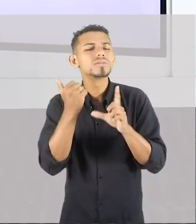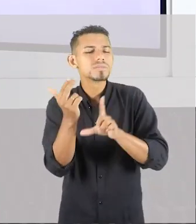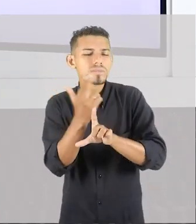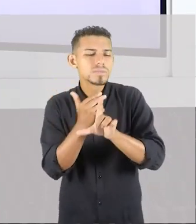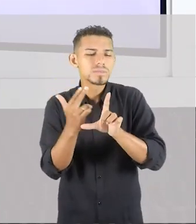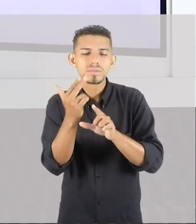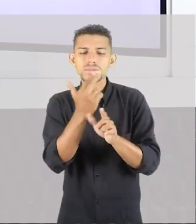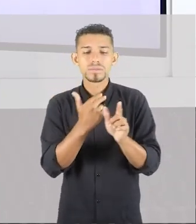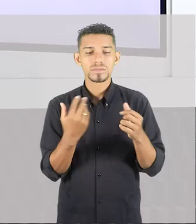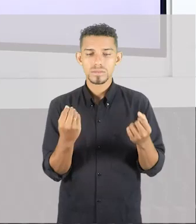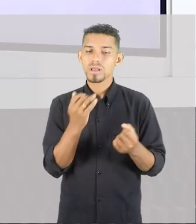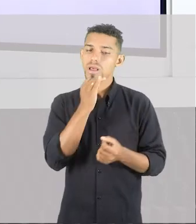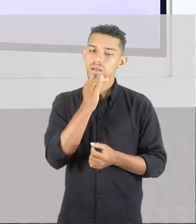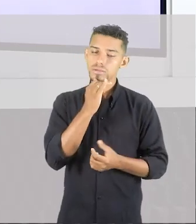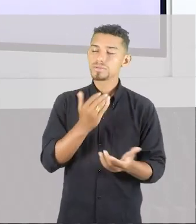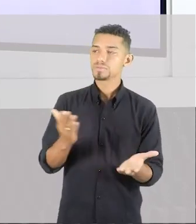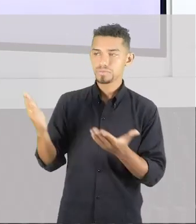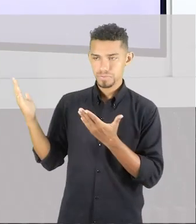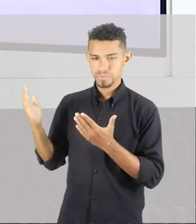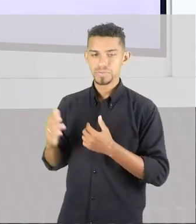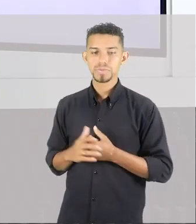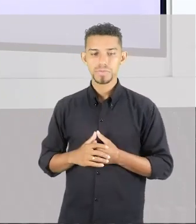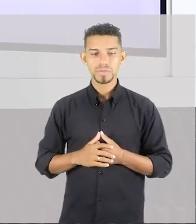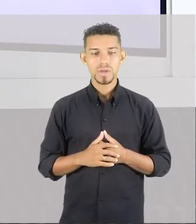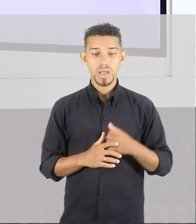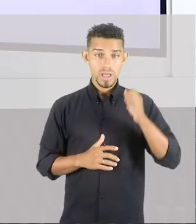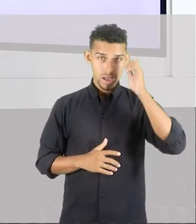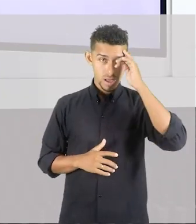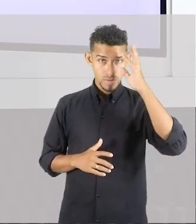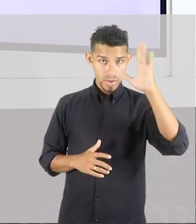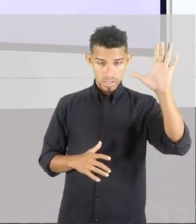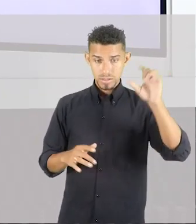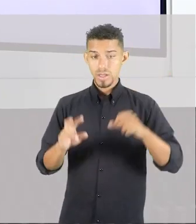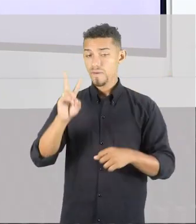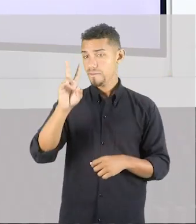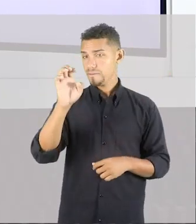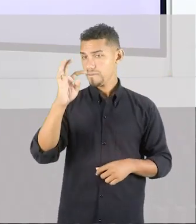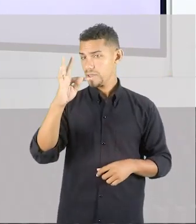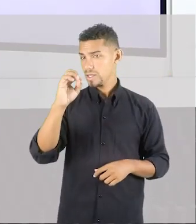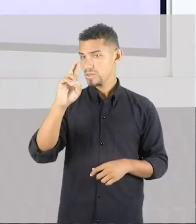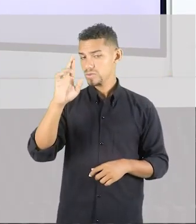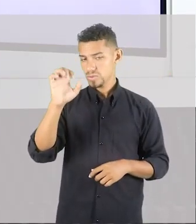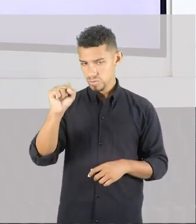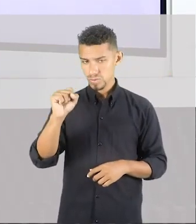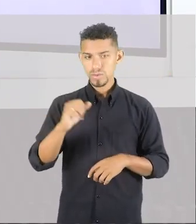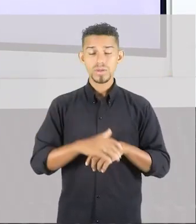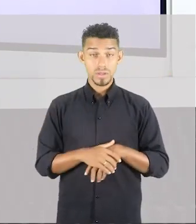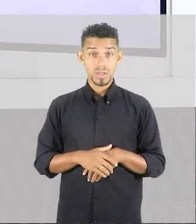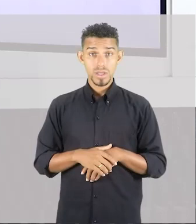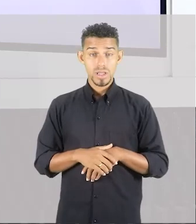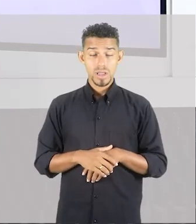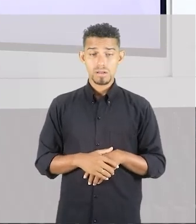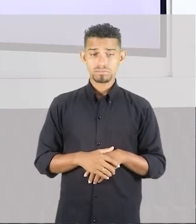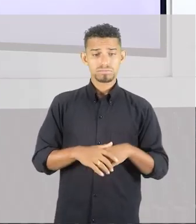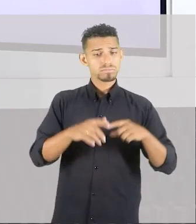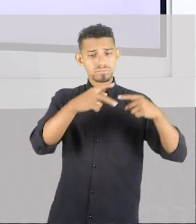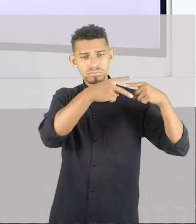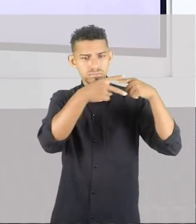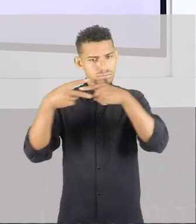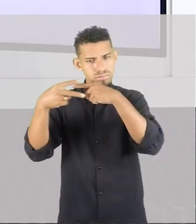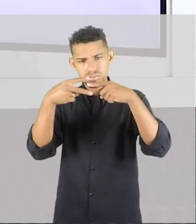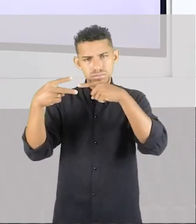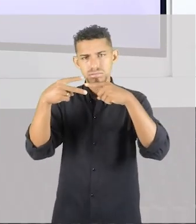desenhar? Aí eu botei esse exemplo aqui, ó. Imagina que esses vetores, campo, velocidade e força,